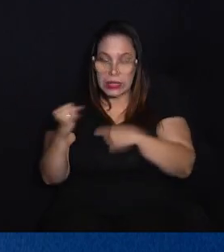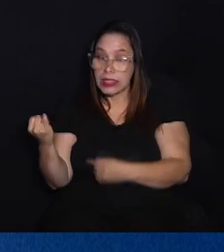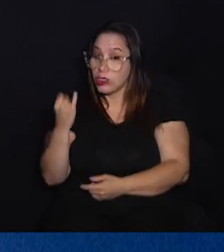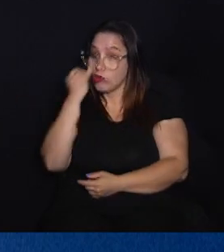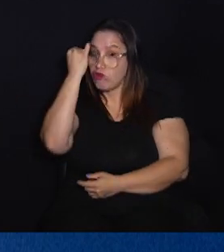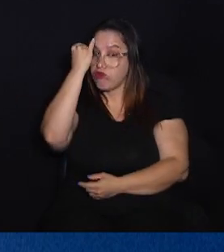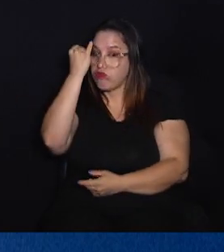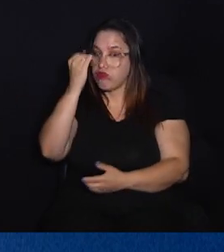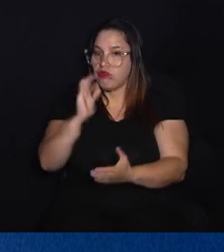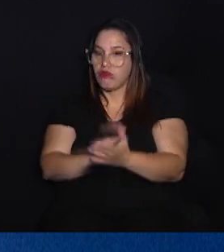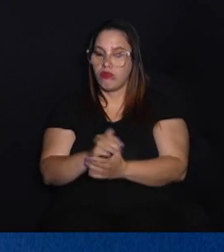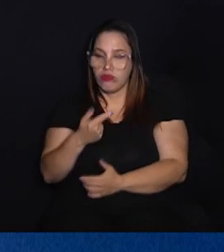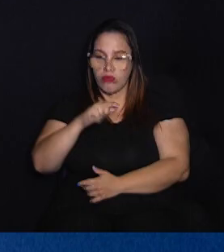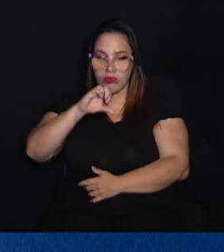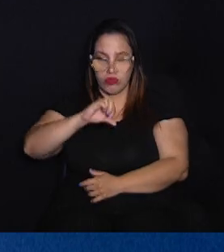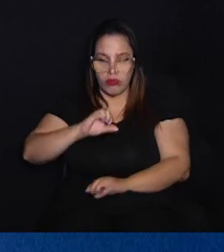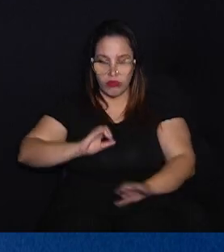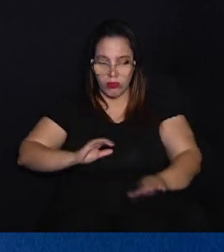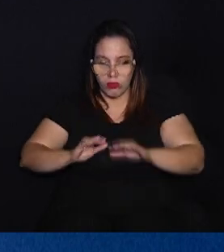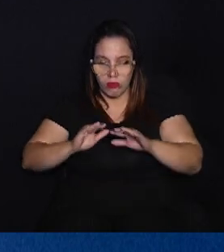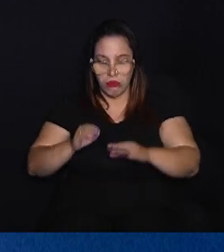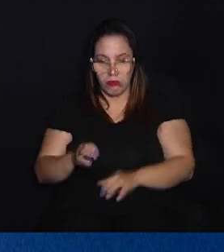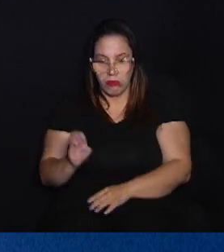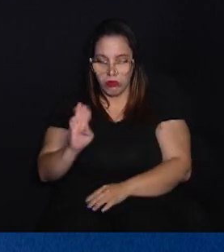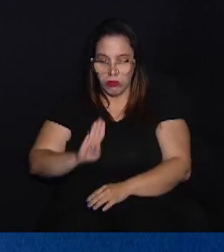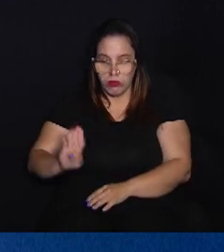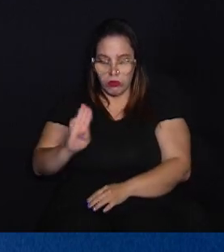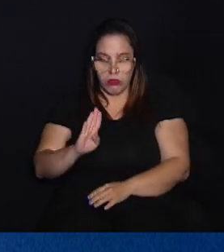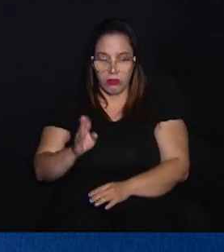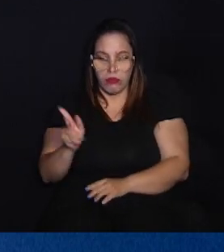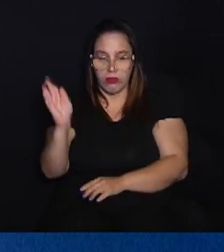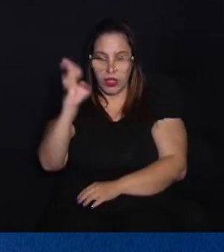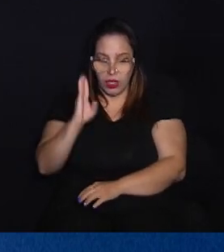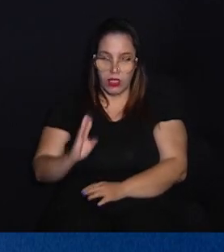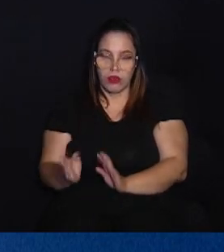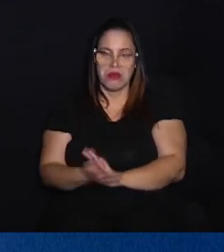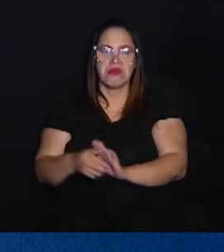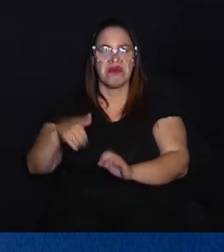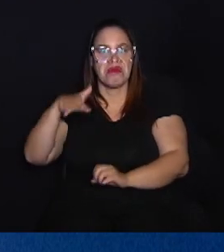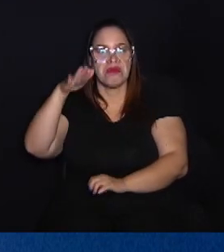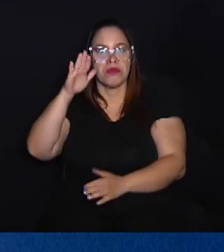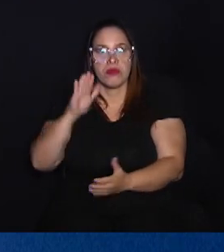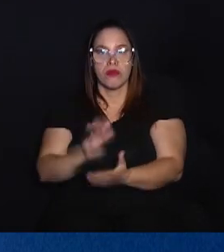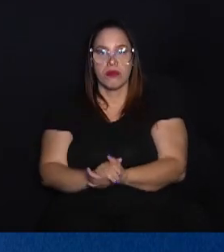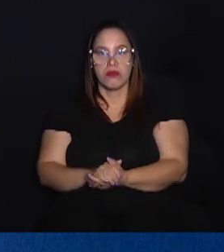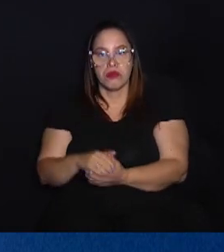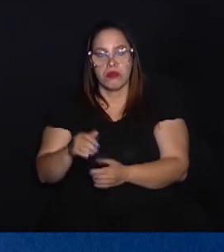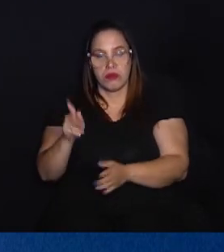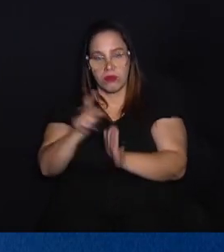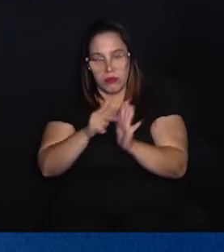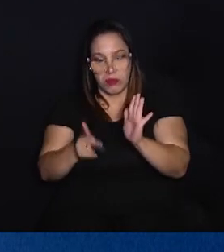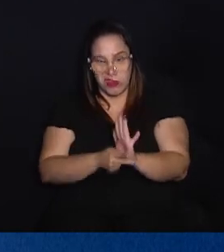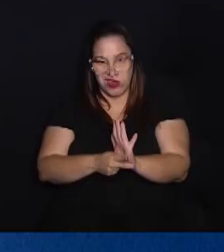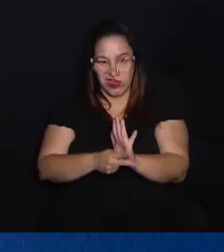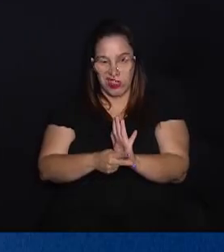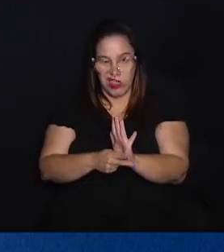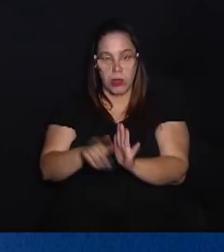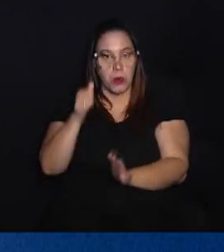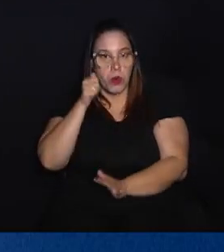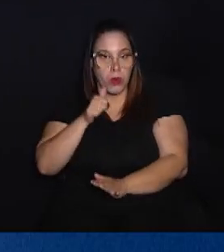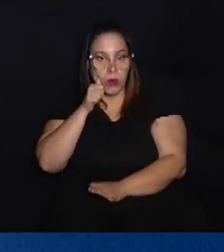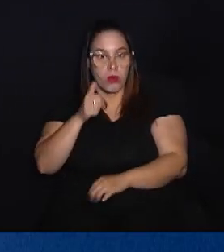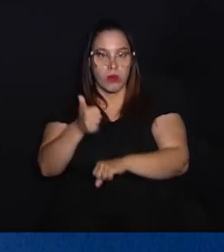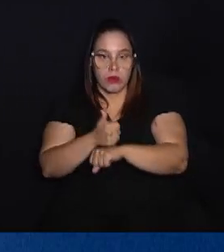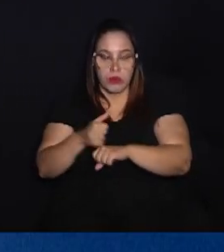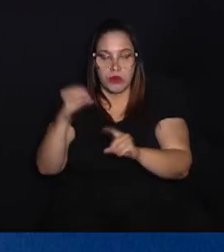importantes pela 29ª rodada da Série B do Campeonato Brasileiro. E mais! Projeto capacita mulheres em